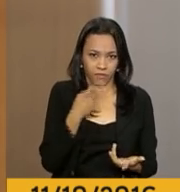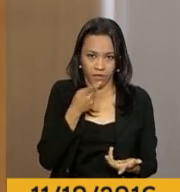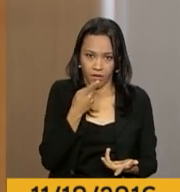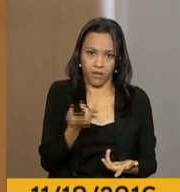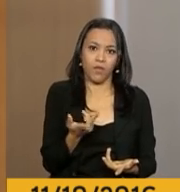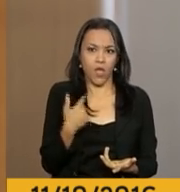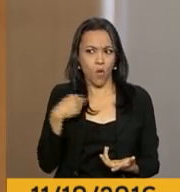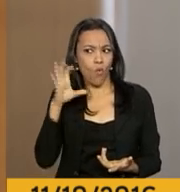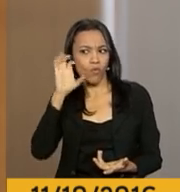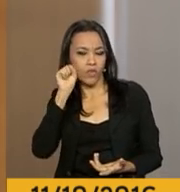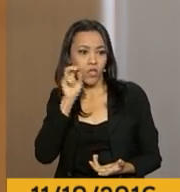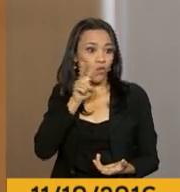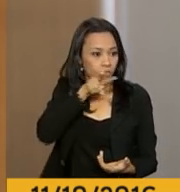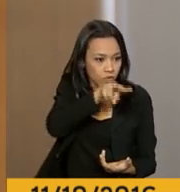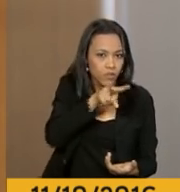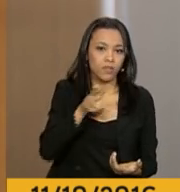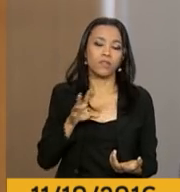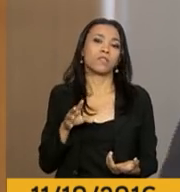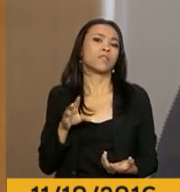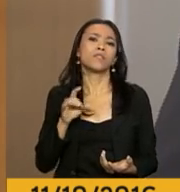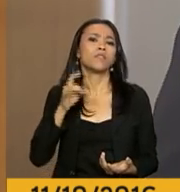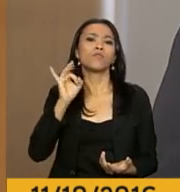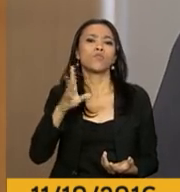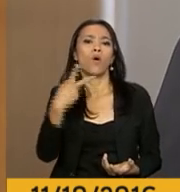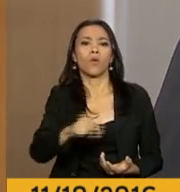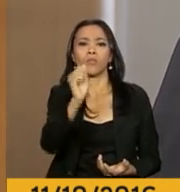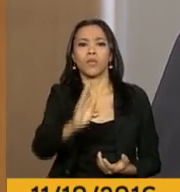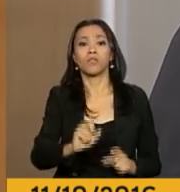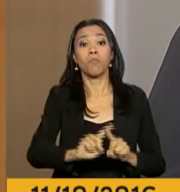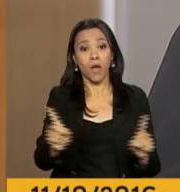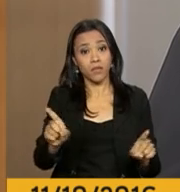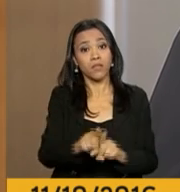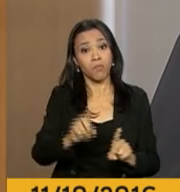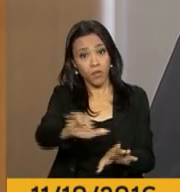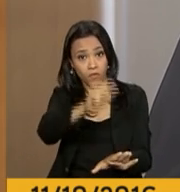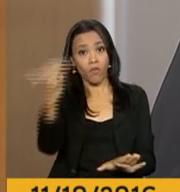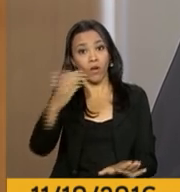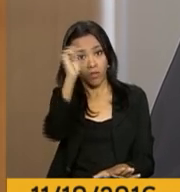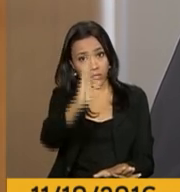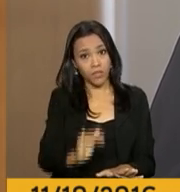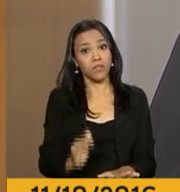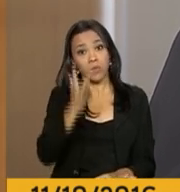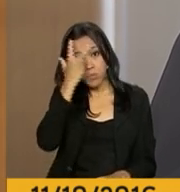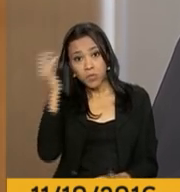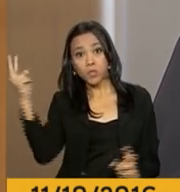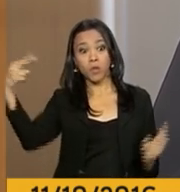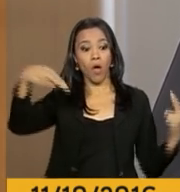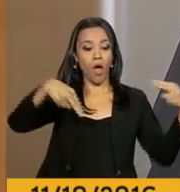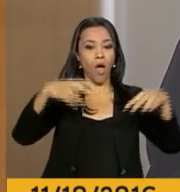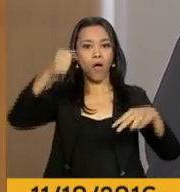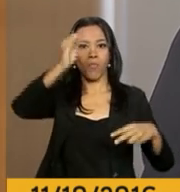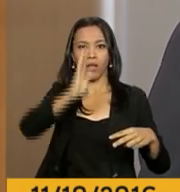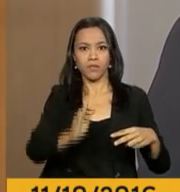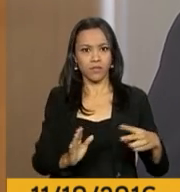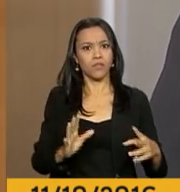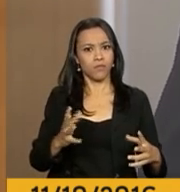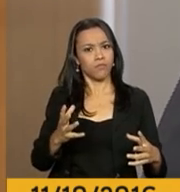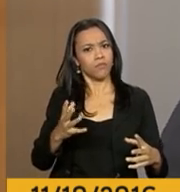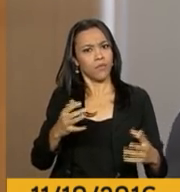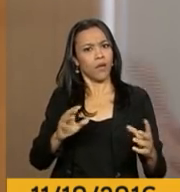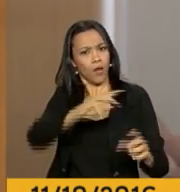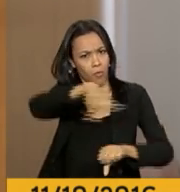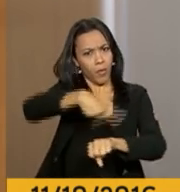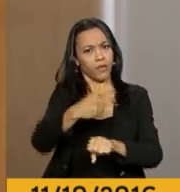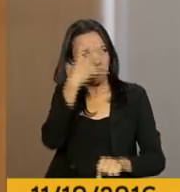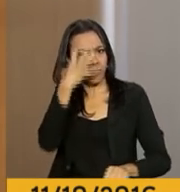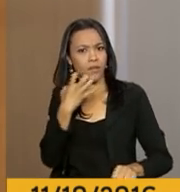li e ouvi não só de natureza Nacional mas de igual maneira de natureza internacional não é para revelar o Brasil é um país sério um